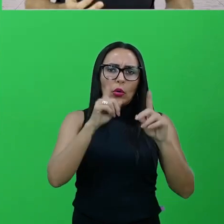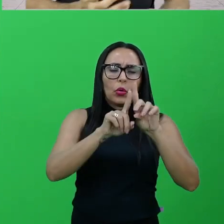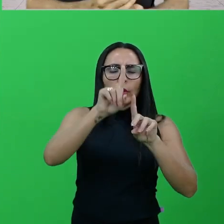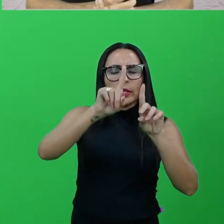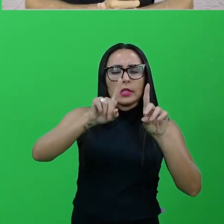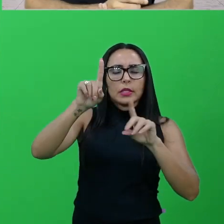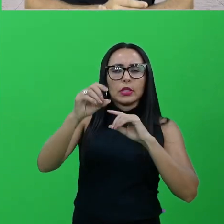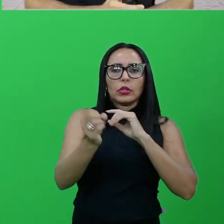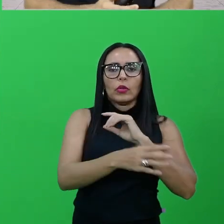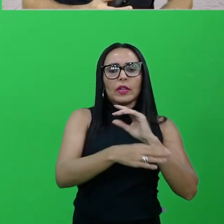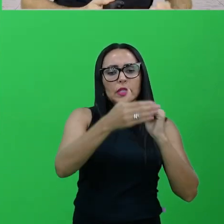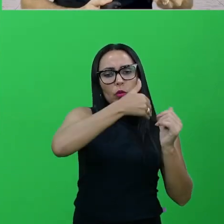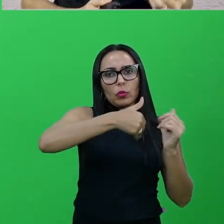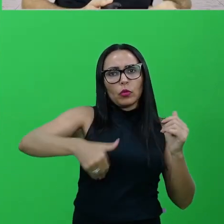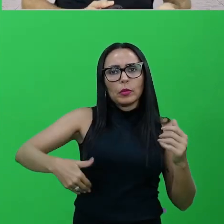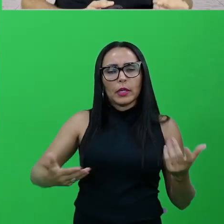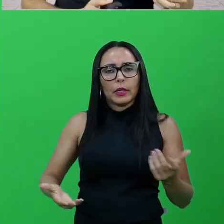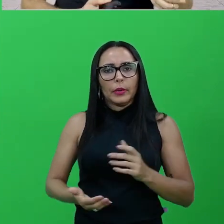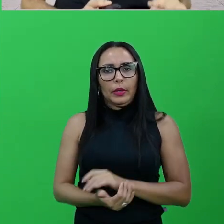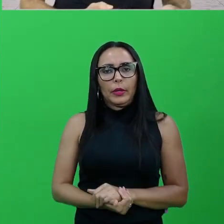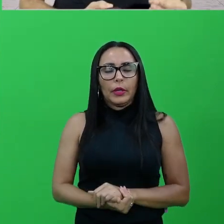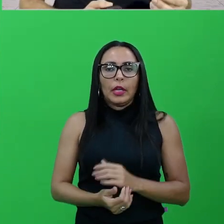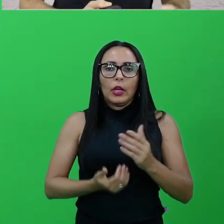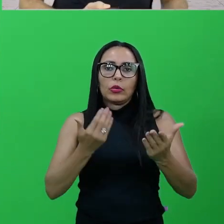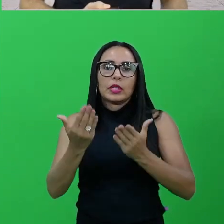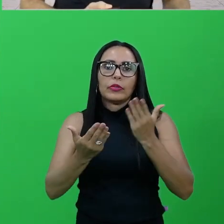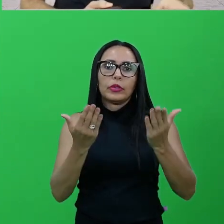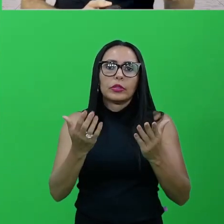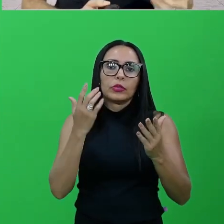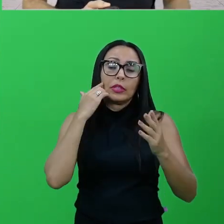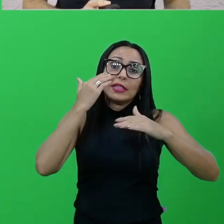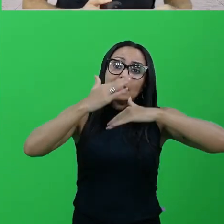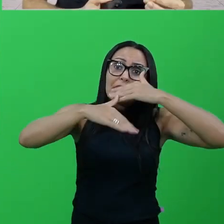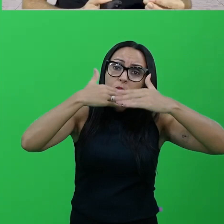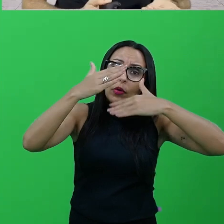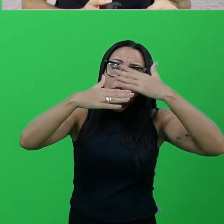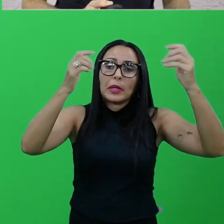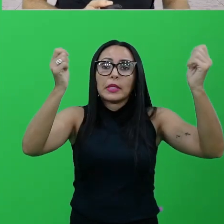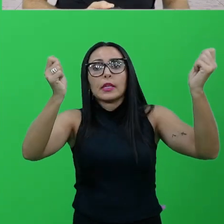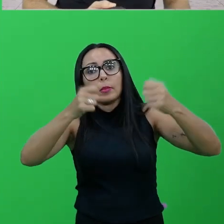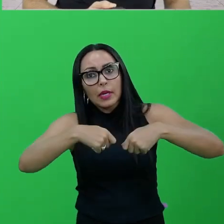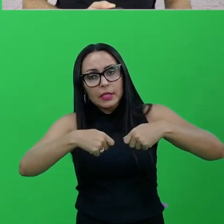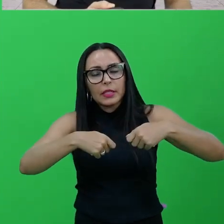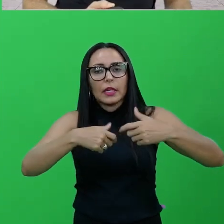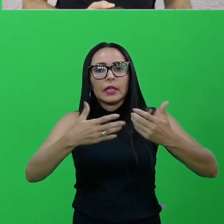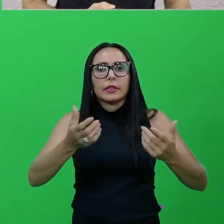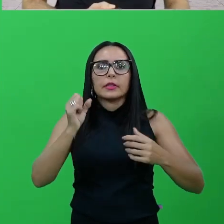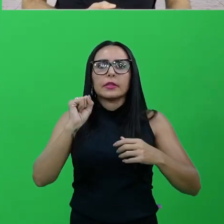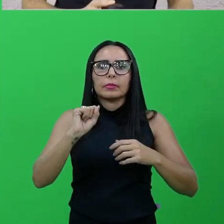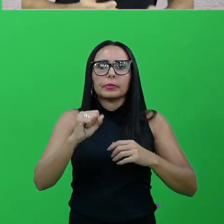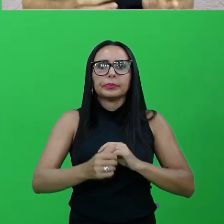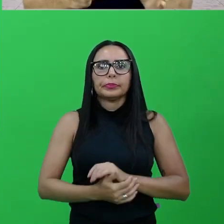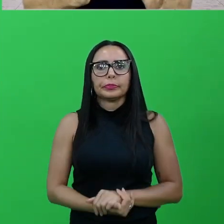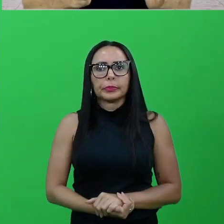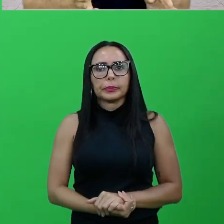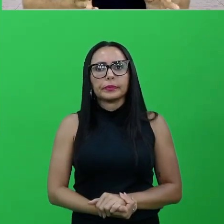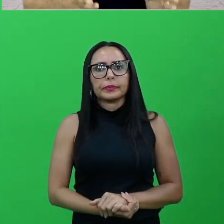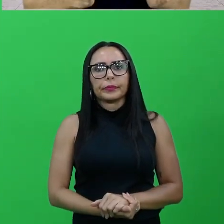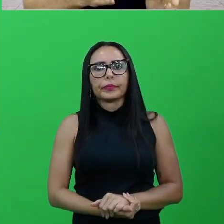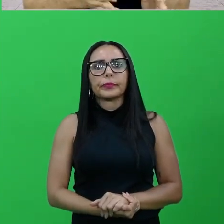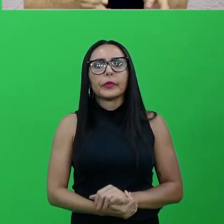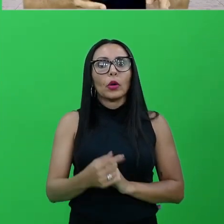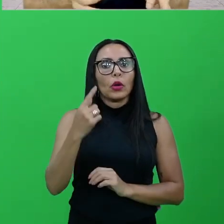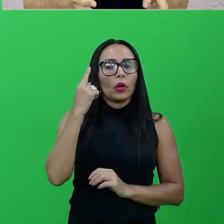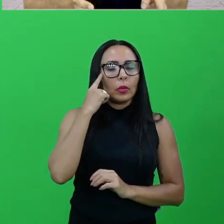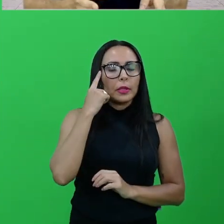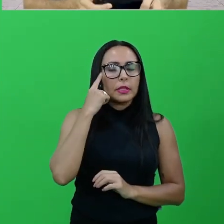Índice Público de Inovação. É o serviço de medição e desenvolvimento de capacidades para inovar. Tá? Então, observe,